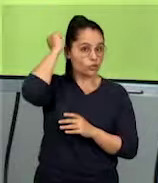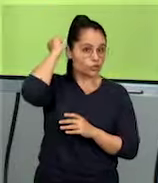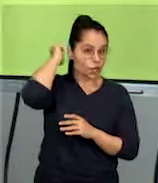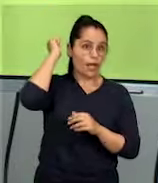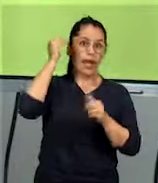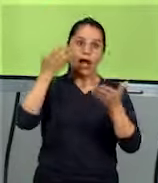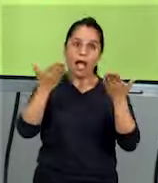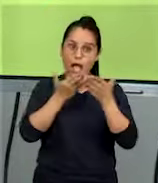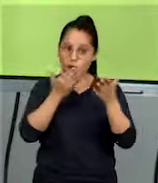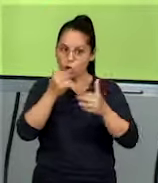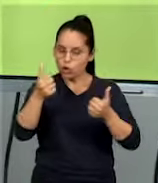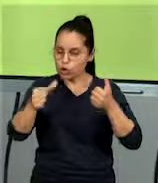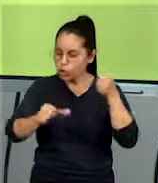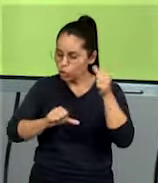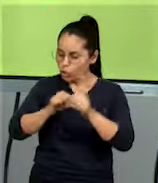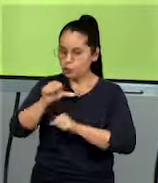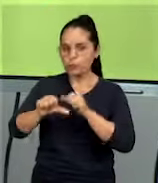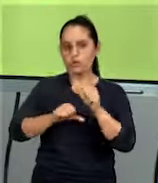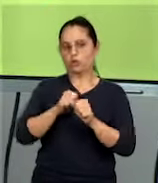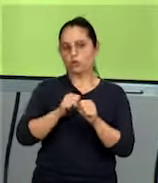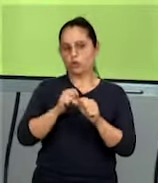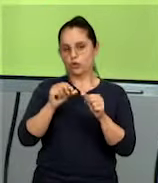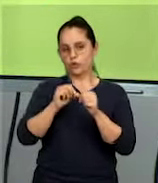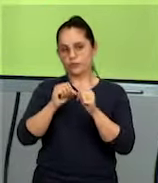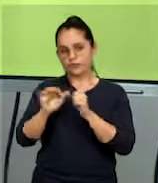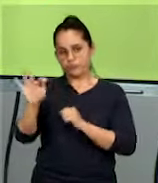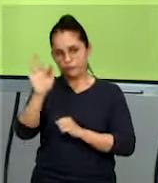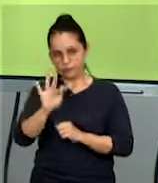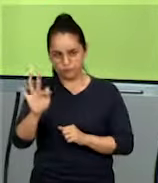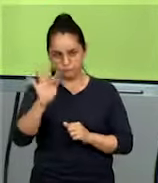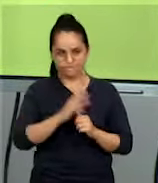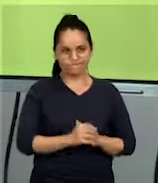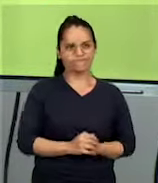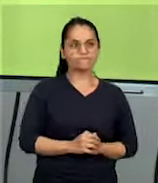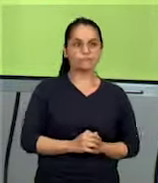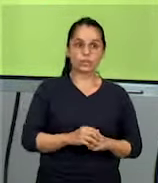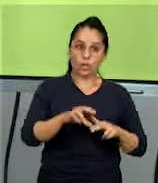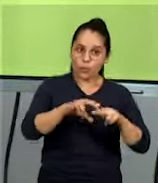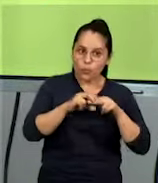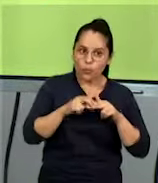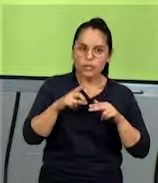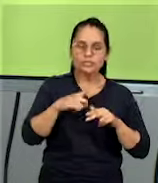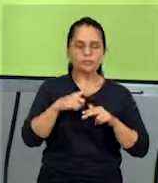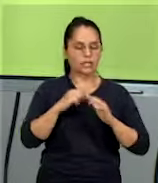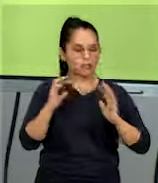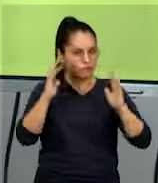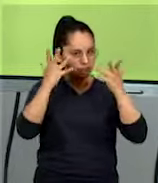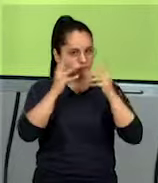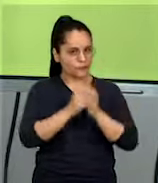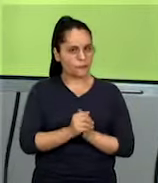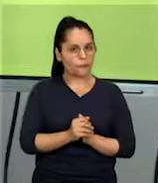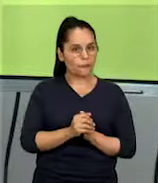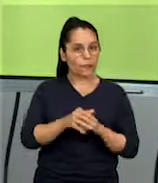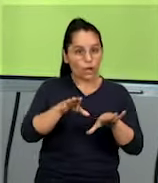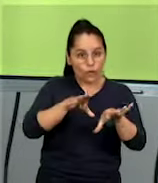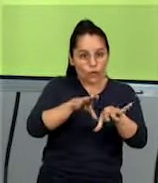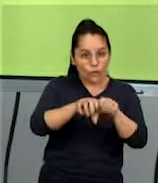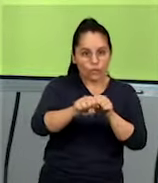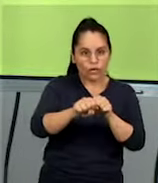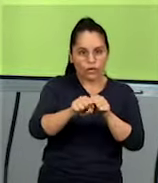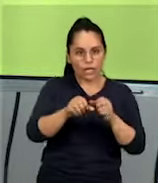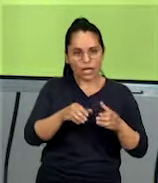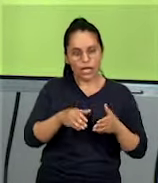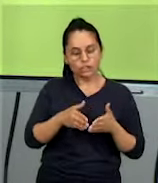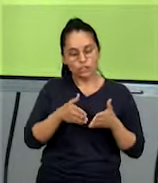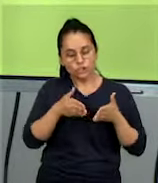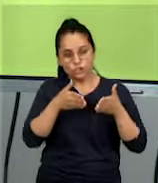uma mudança, agora ele é um universitário. E aí, por isso, teve a calorada. O formando, ele chega no